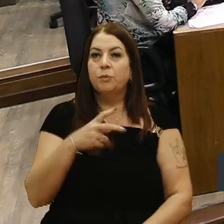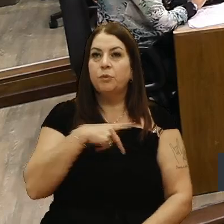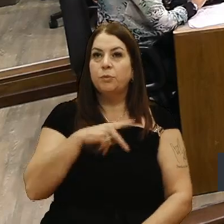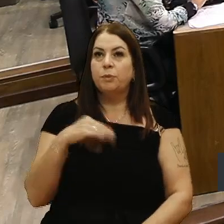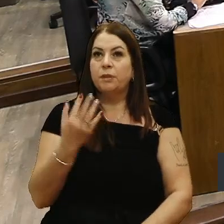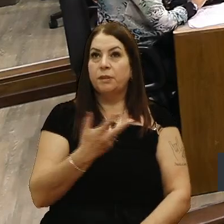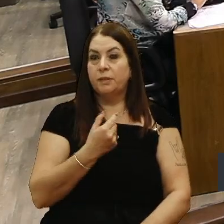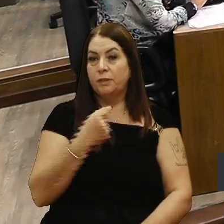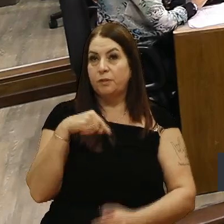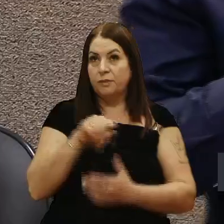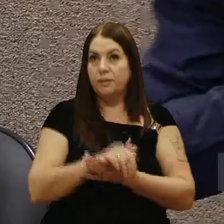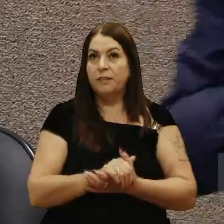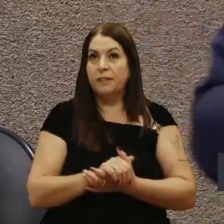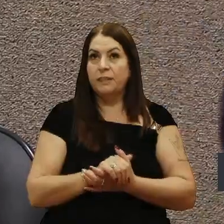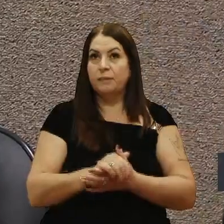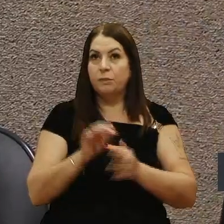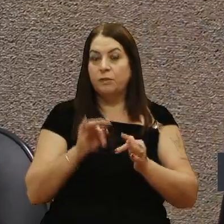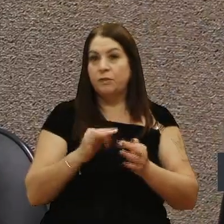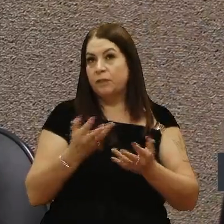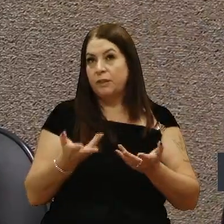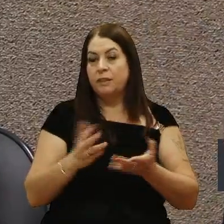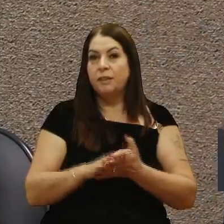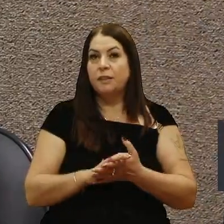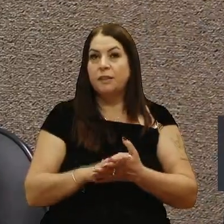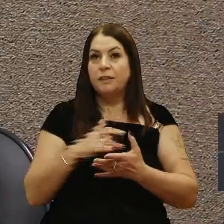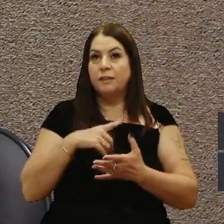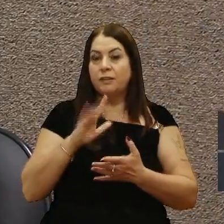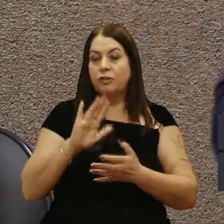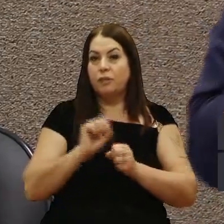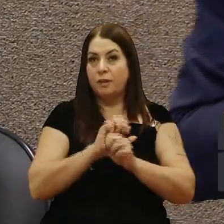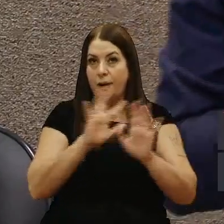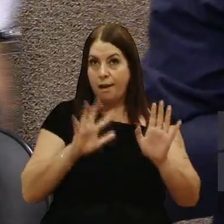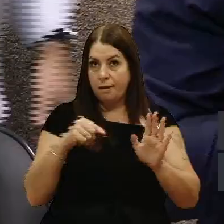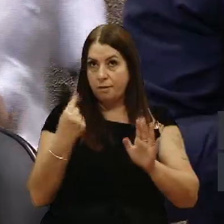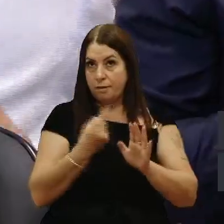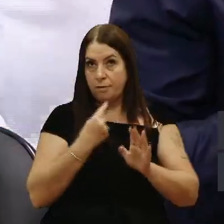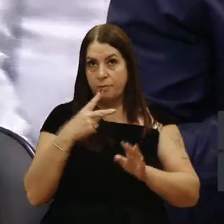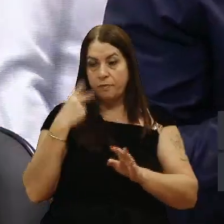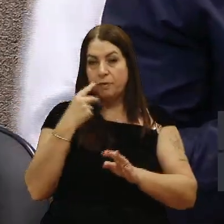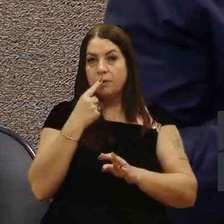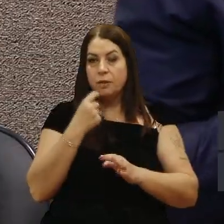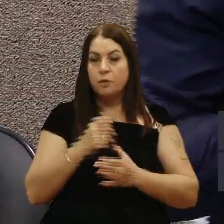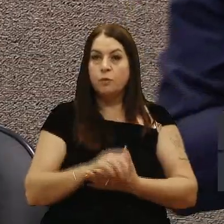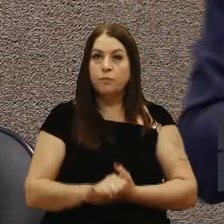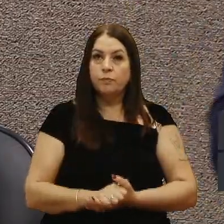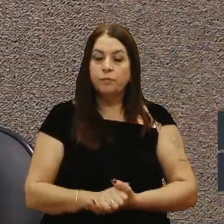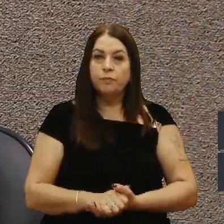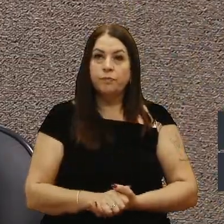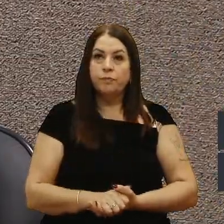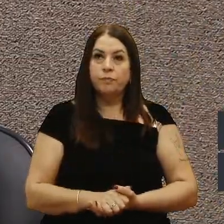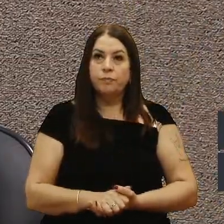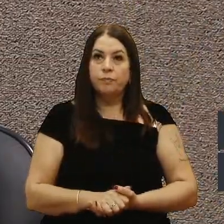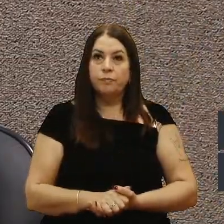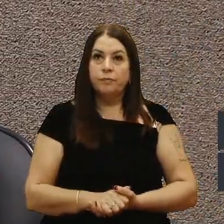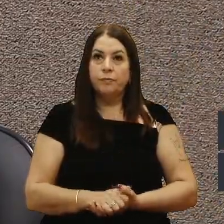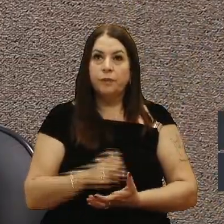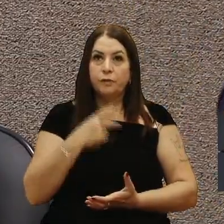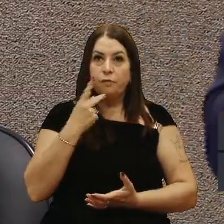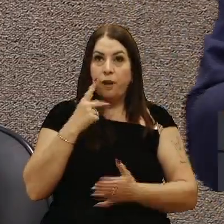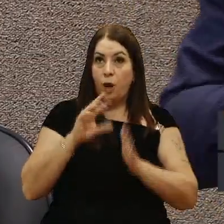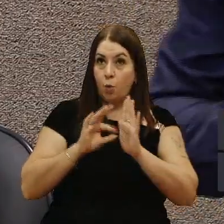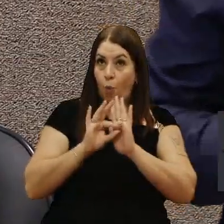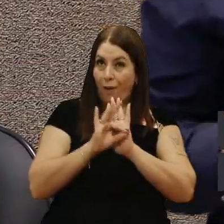Para mim era já caso encerrado, mas tenho que deixar claro aqui para a vereadora Rose, tá? Quando eu falo